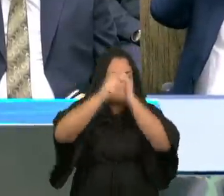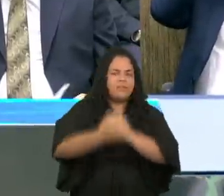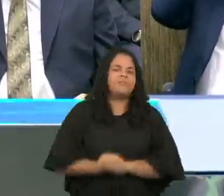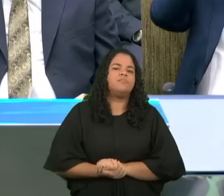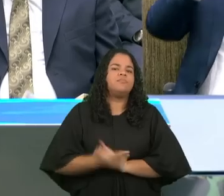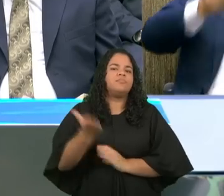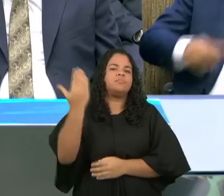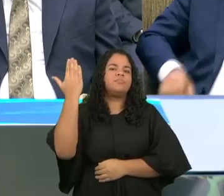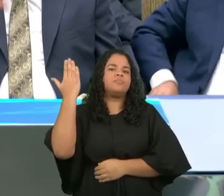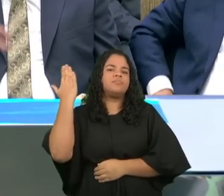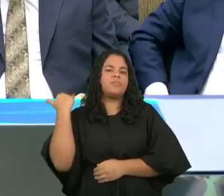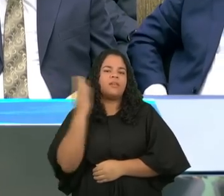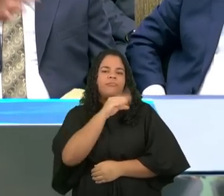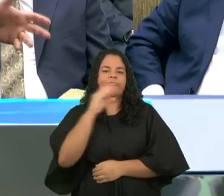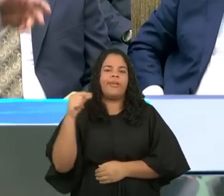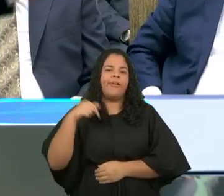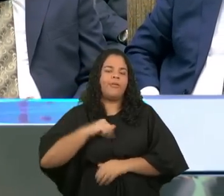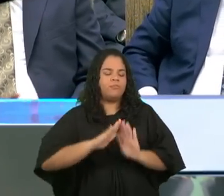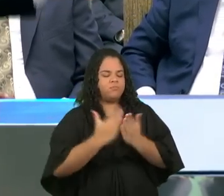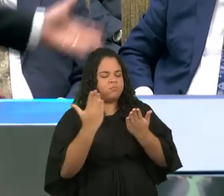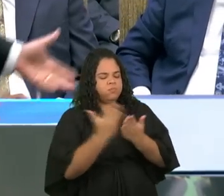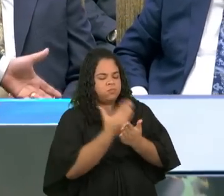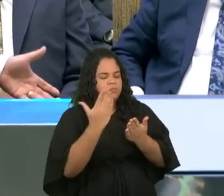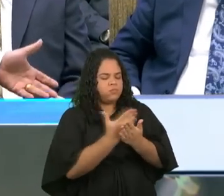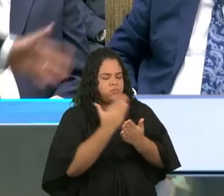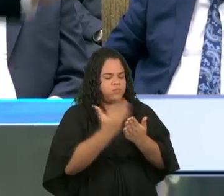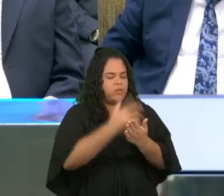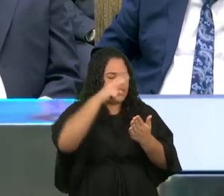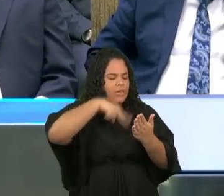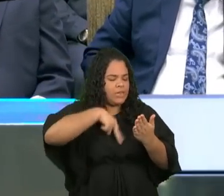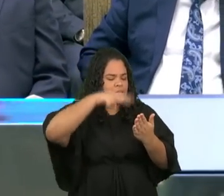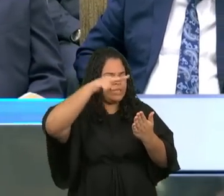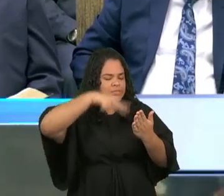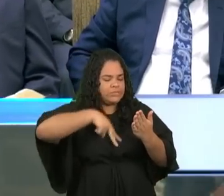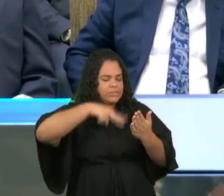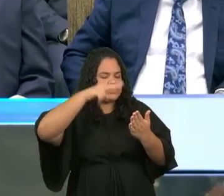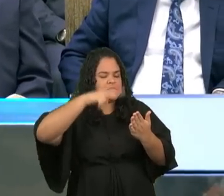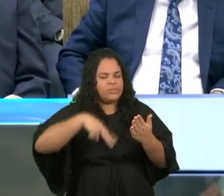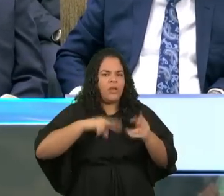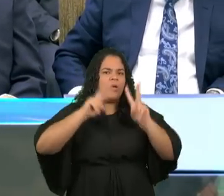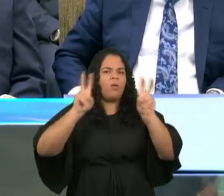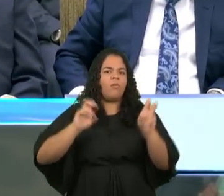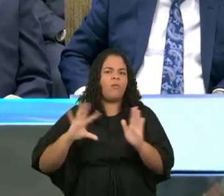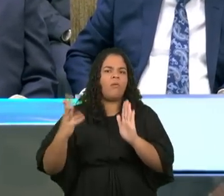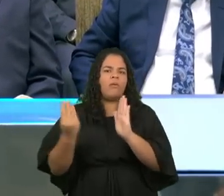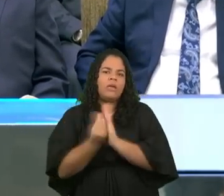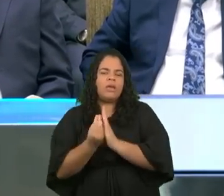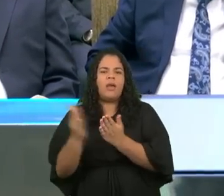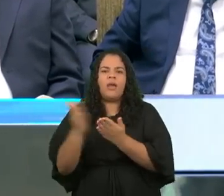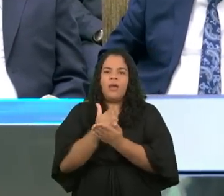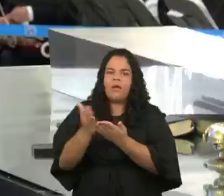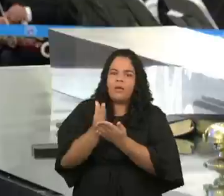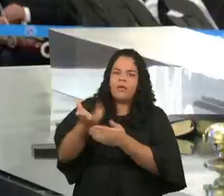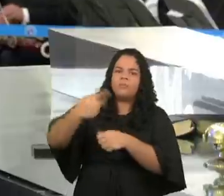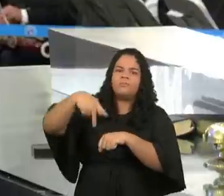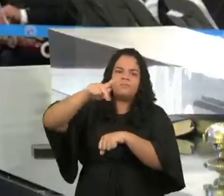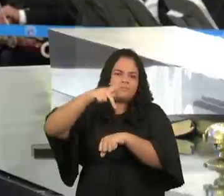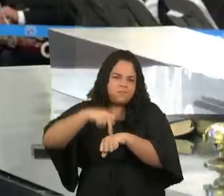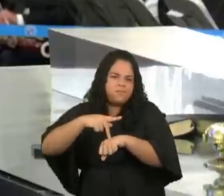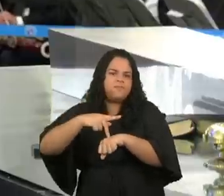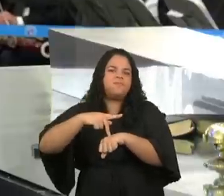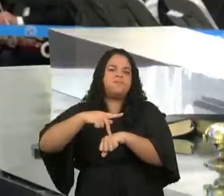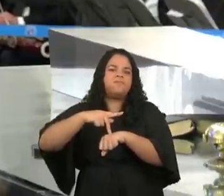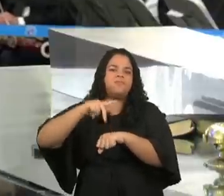a igreja, o que sofreu a igreja no Camboja, mas foi somente lá. O que sofreu a igreja na cortina de bambu